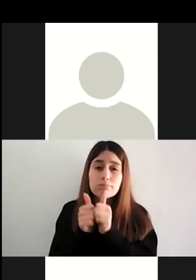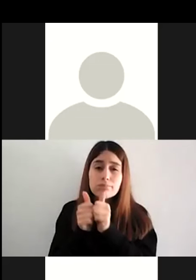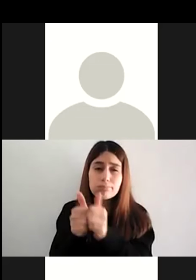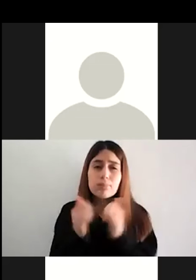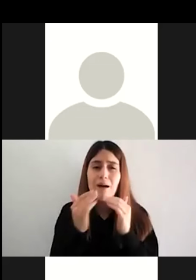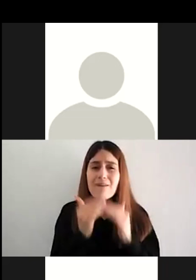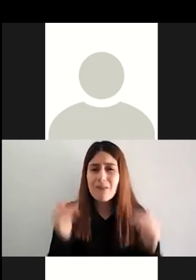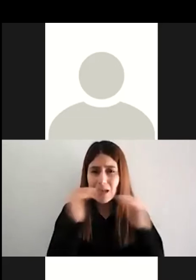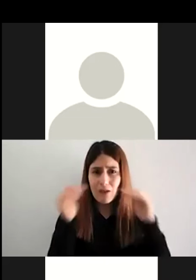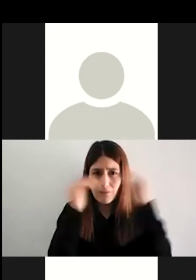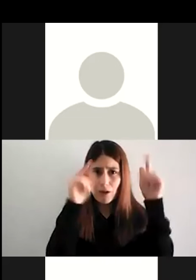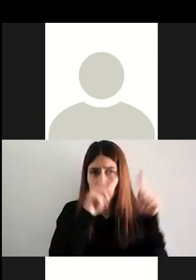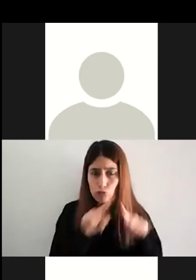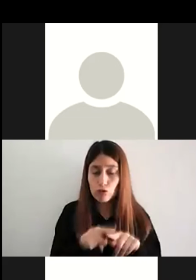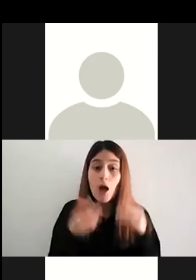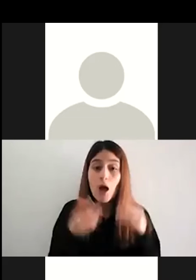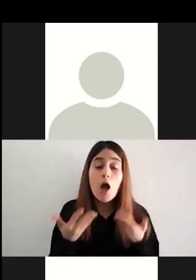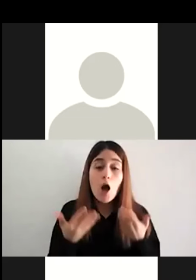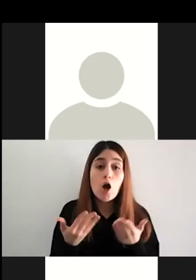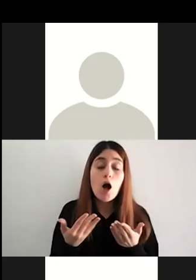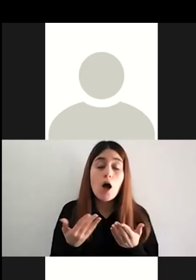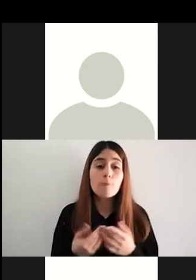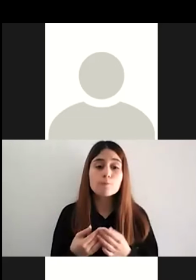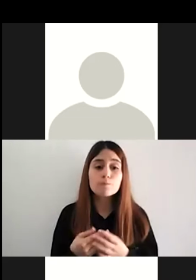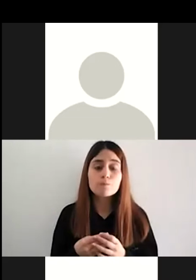todas as suas fases e agora está